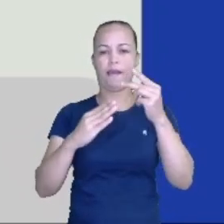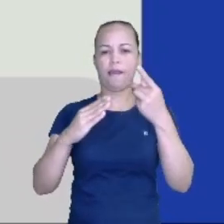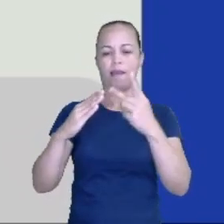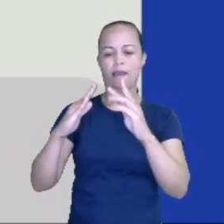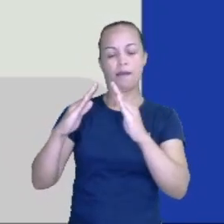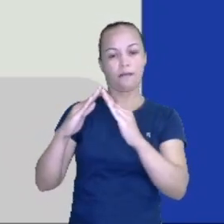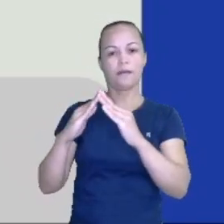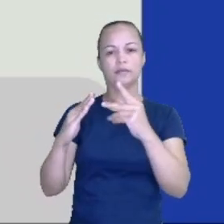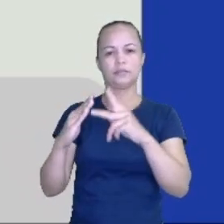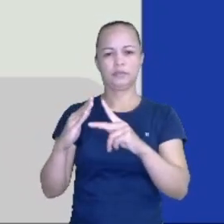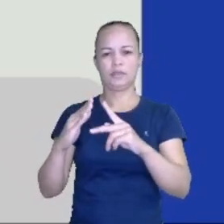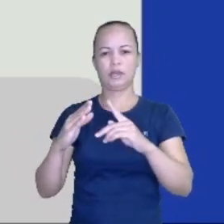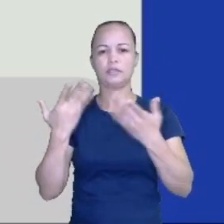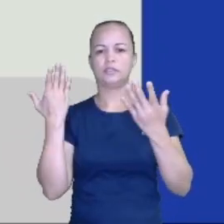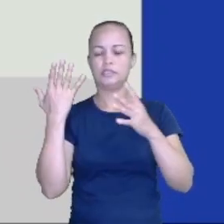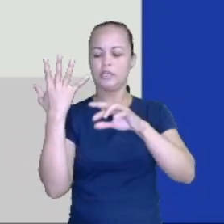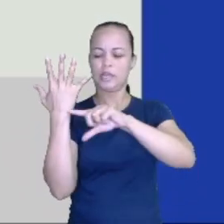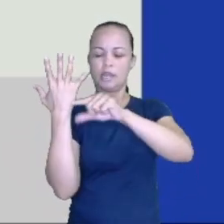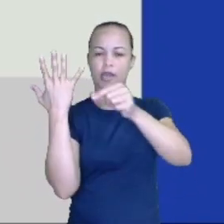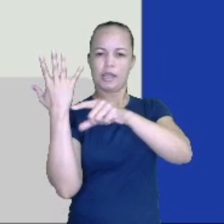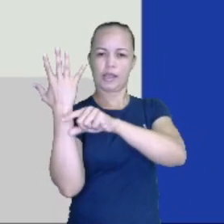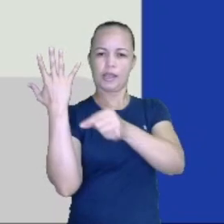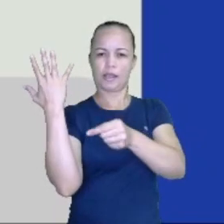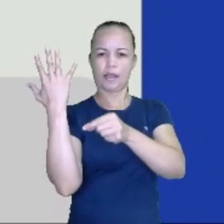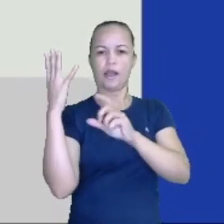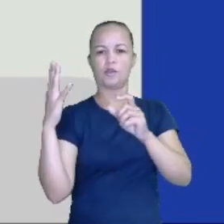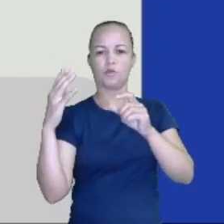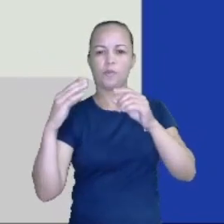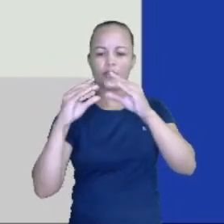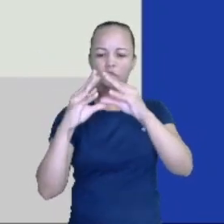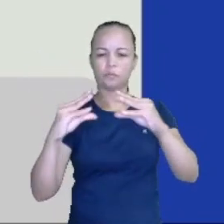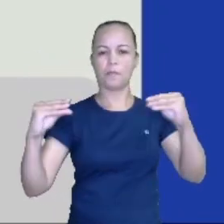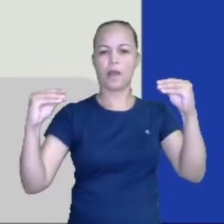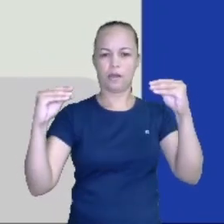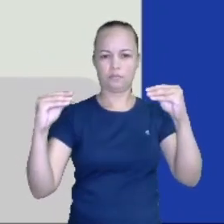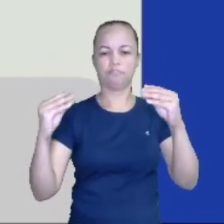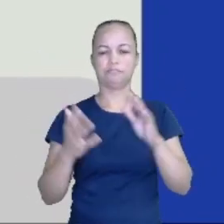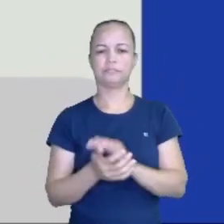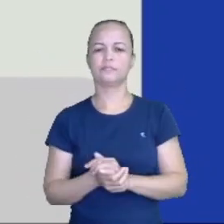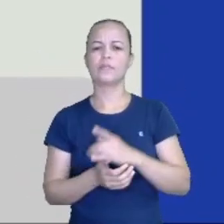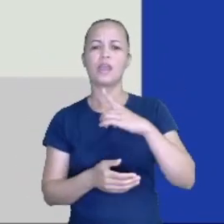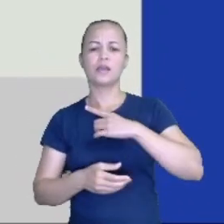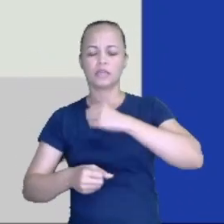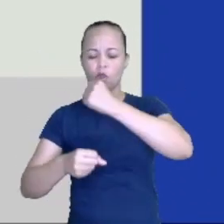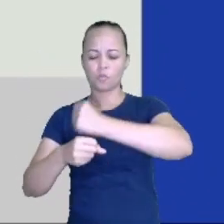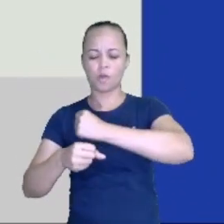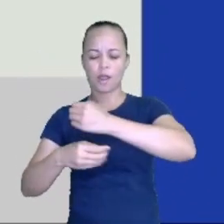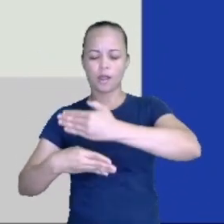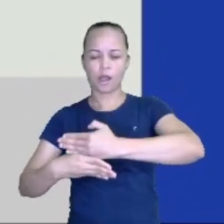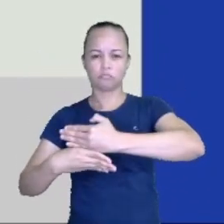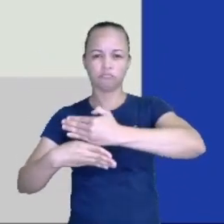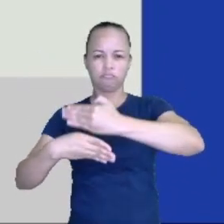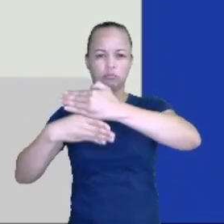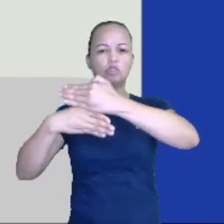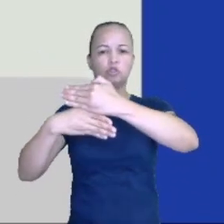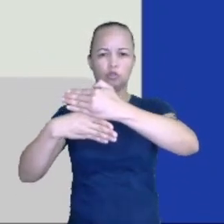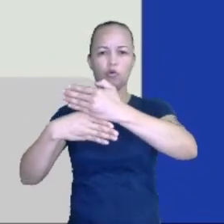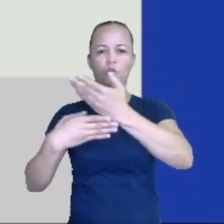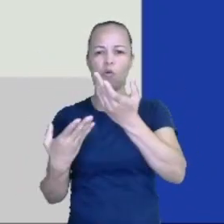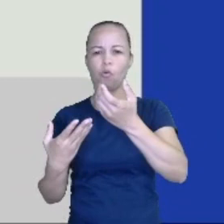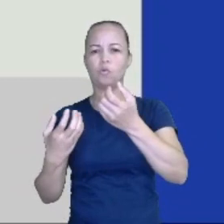galhos mais palha. Tá vendo? Eu tenho aí a casa de tijolos, que é feito de tijolo, né,